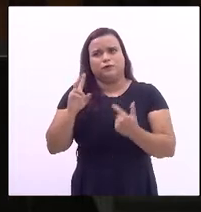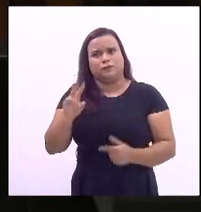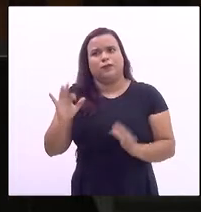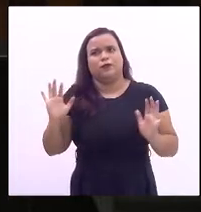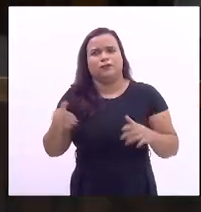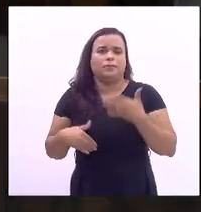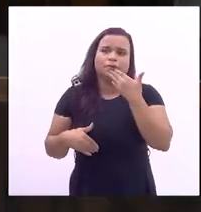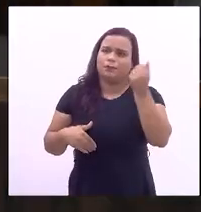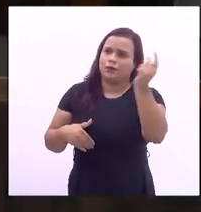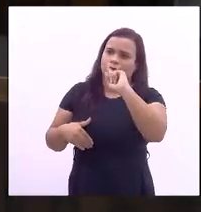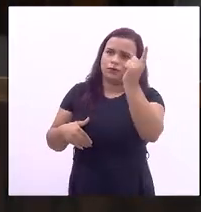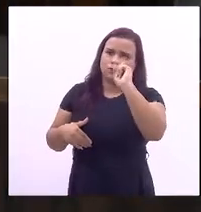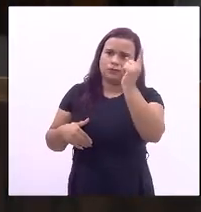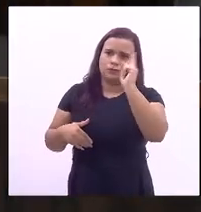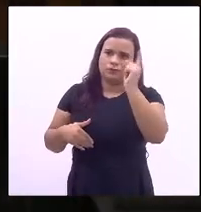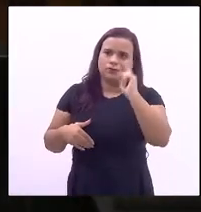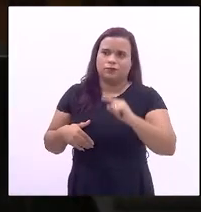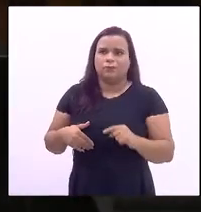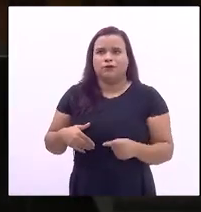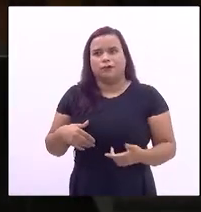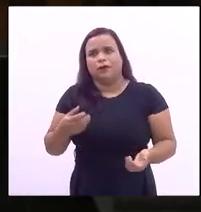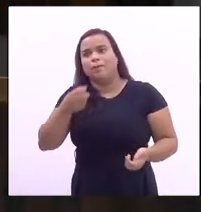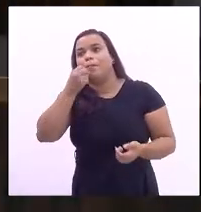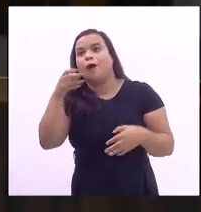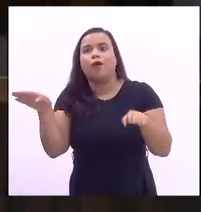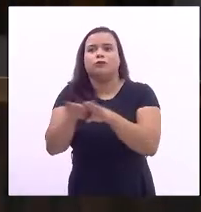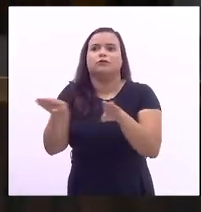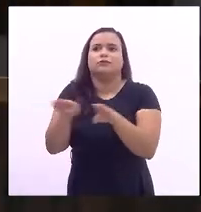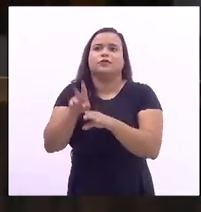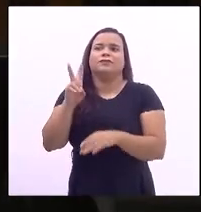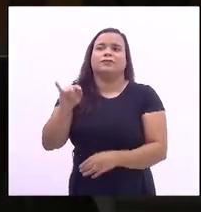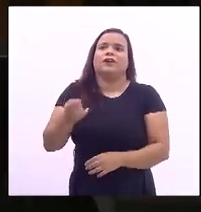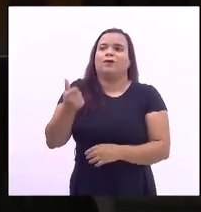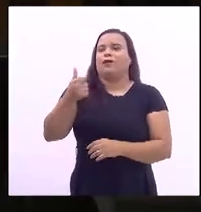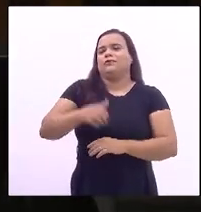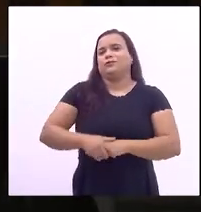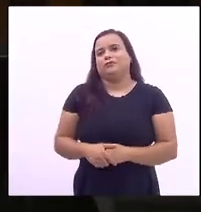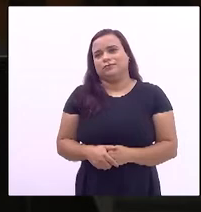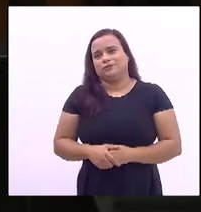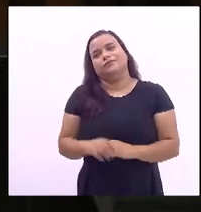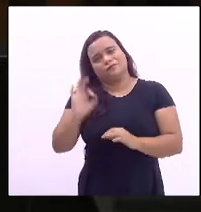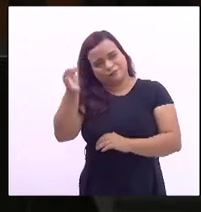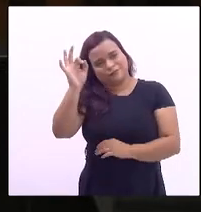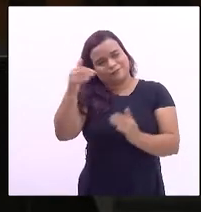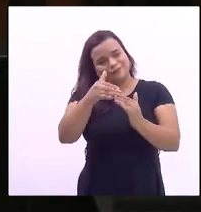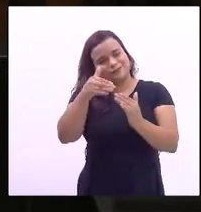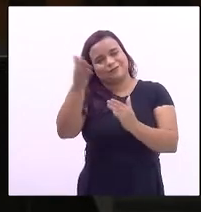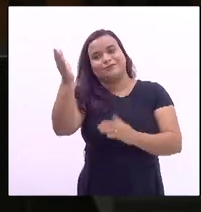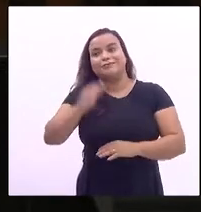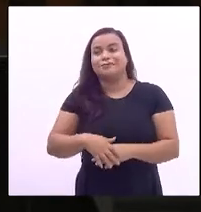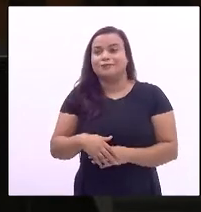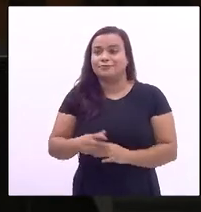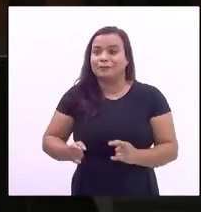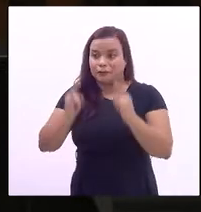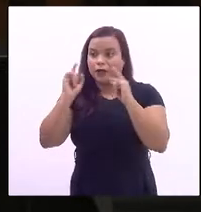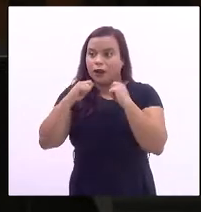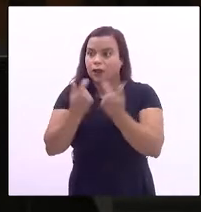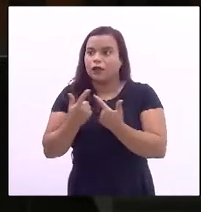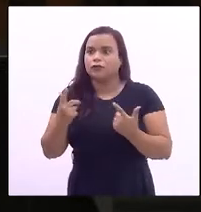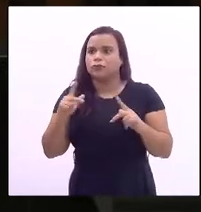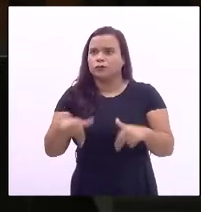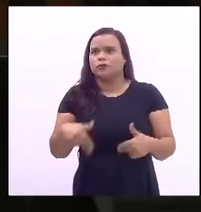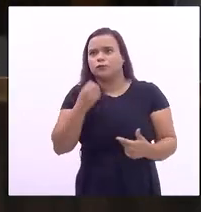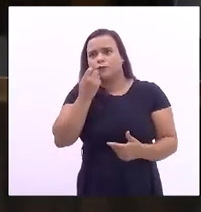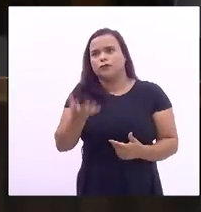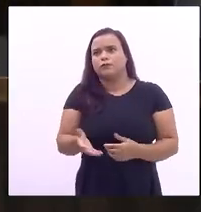não por favor quase tão bom quanto aí tá quase tão bom quanto o prédio da nessa aí